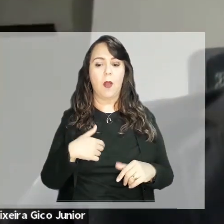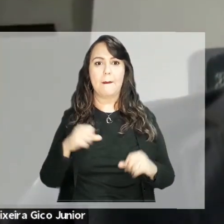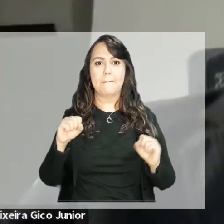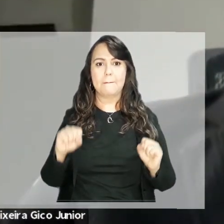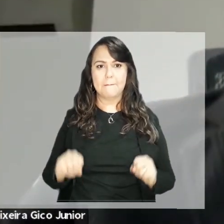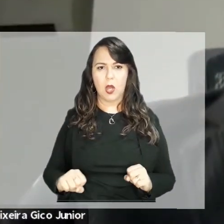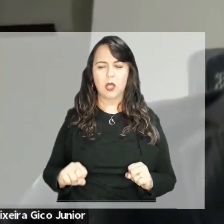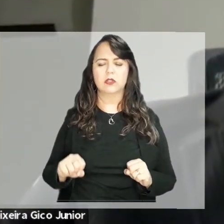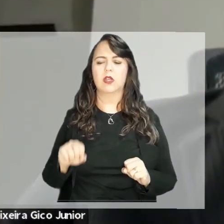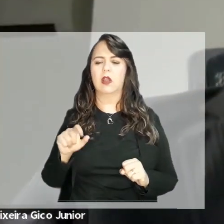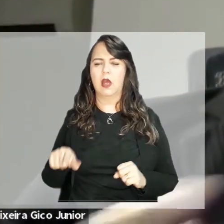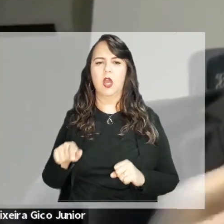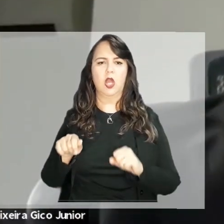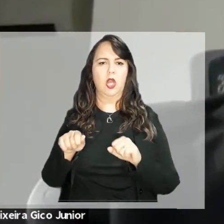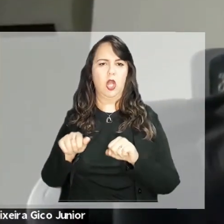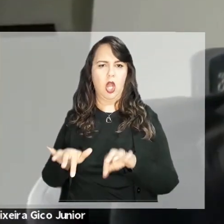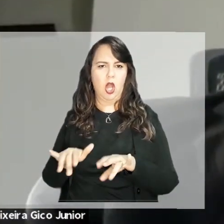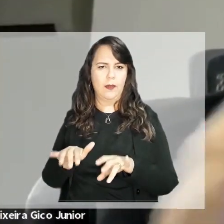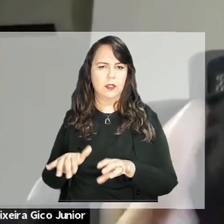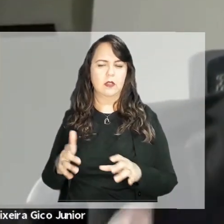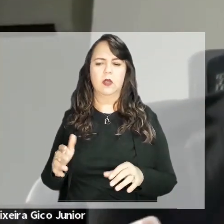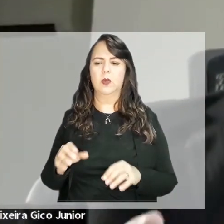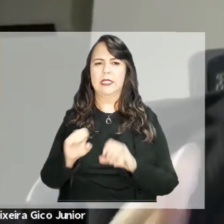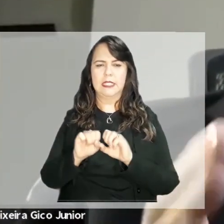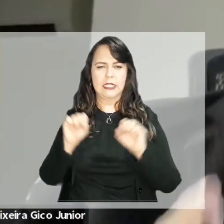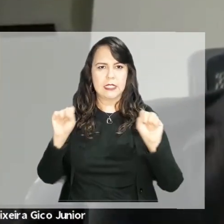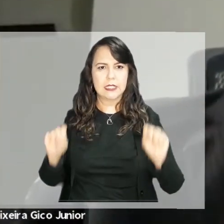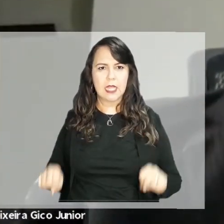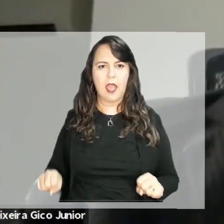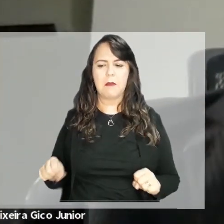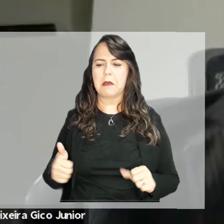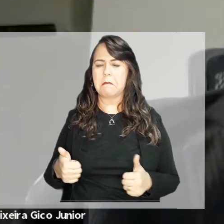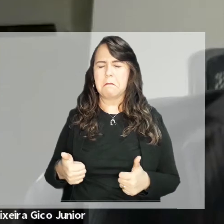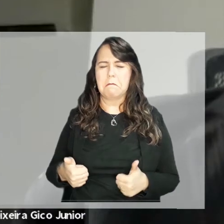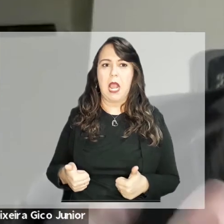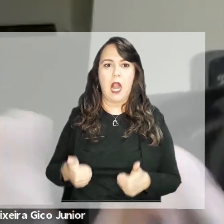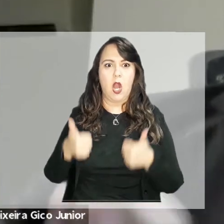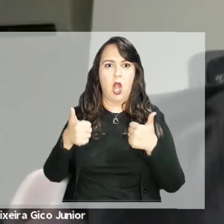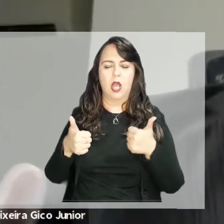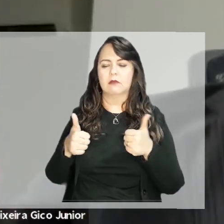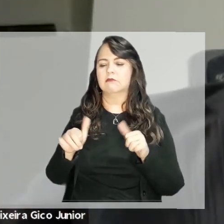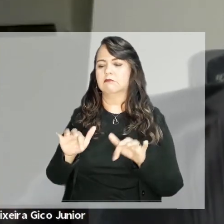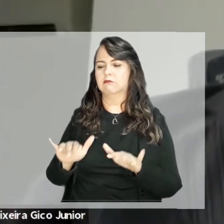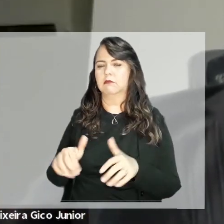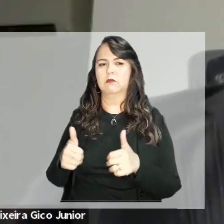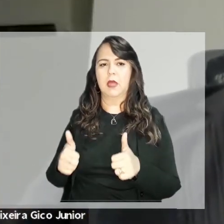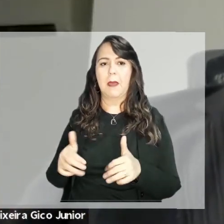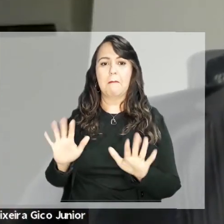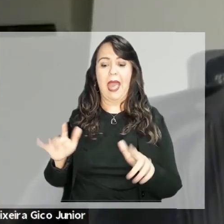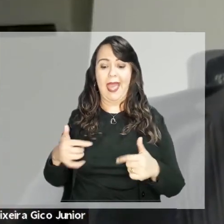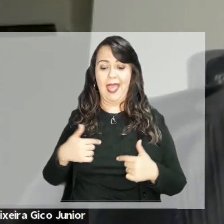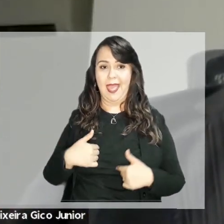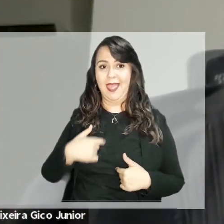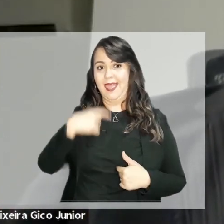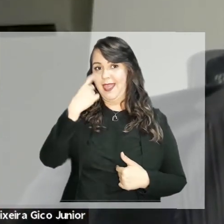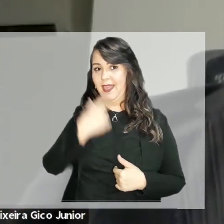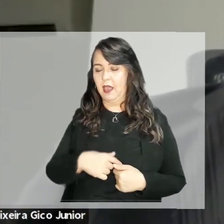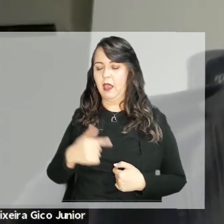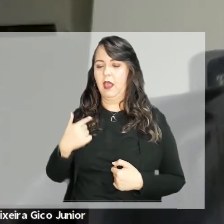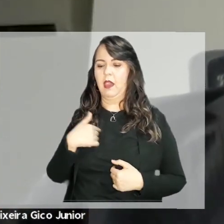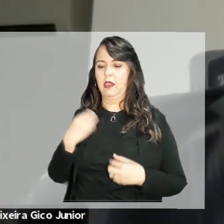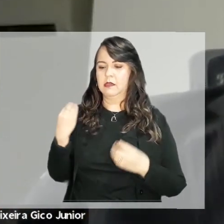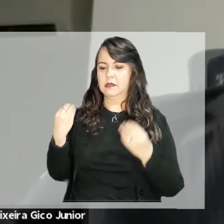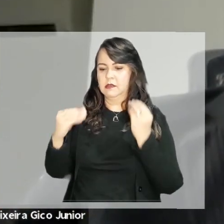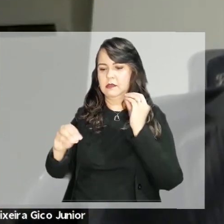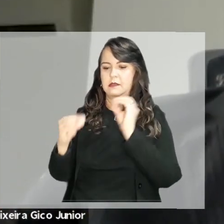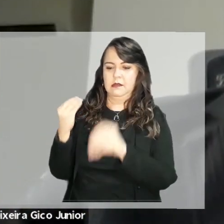melhor sistema, se o que você colocar para dentro não presta, o resultado também não presta. E